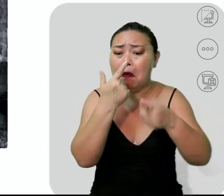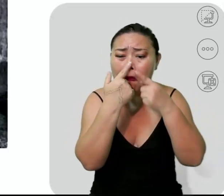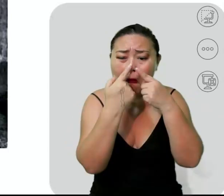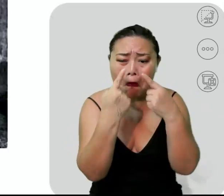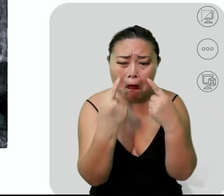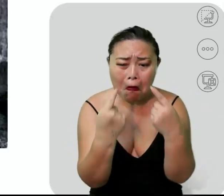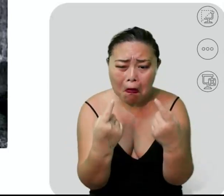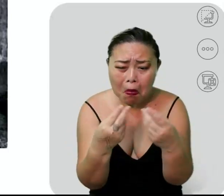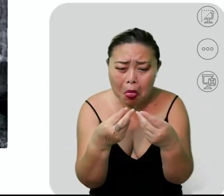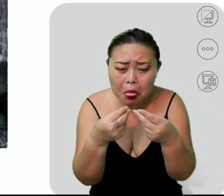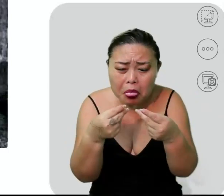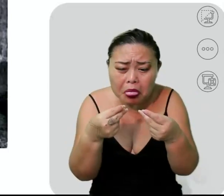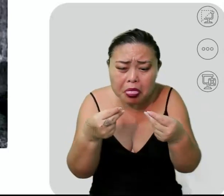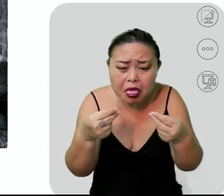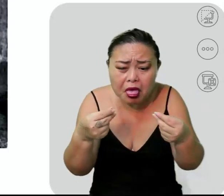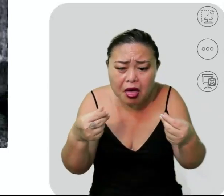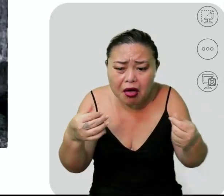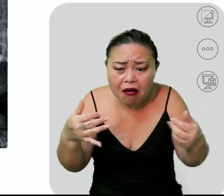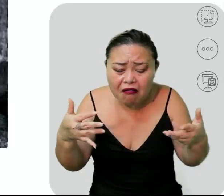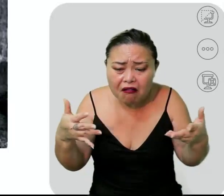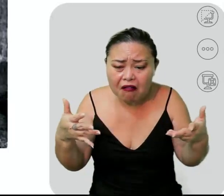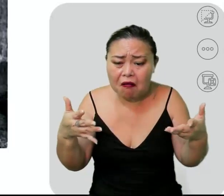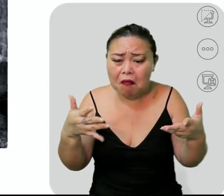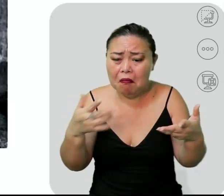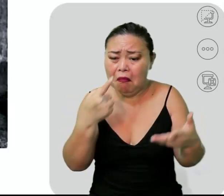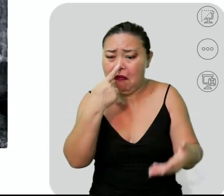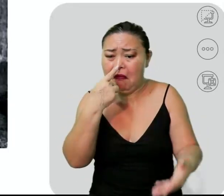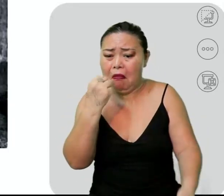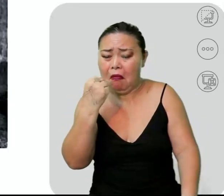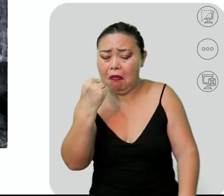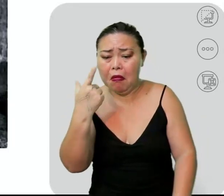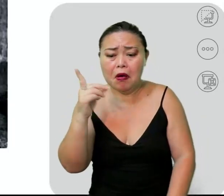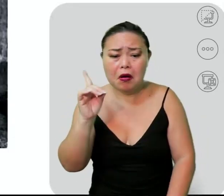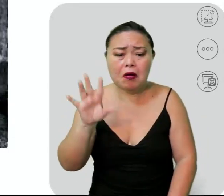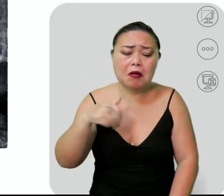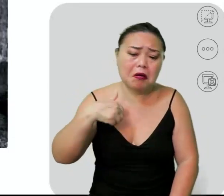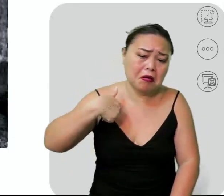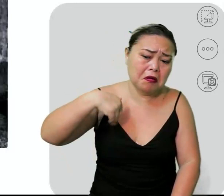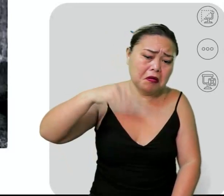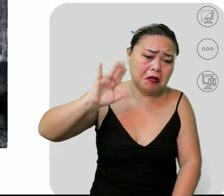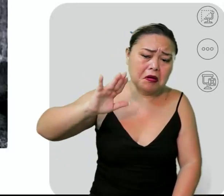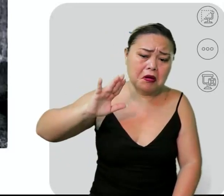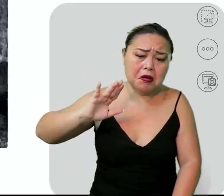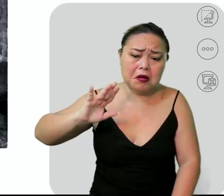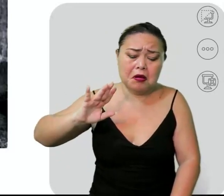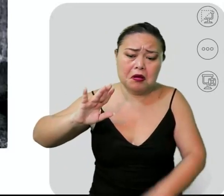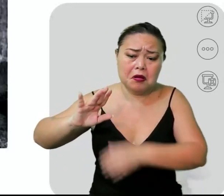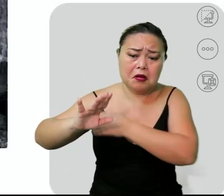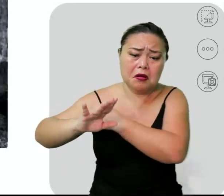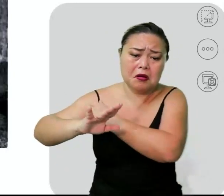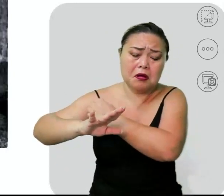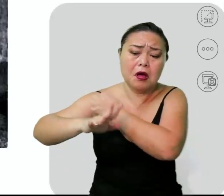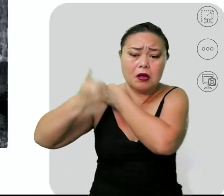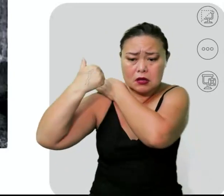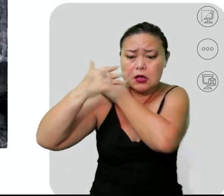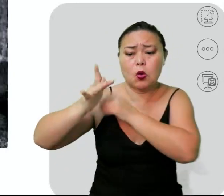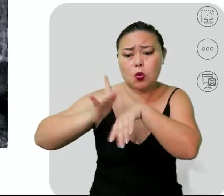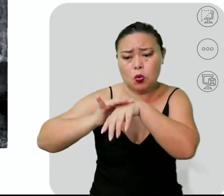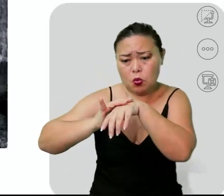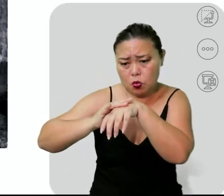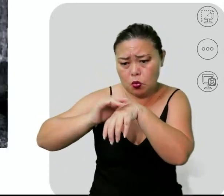podridão que isso causava. Isso só aumentava mais ainda essa